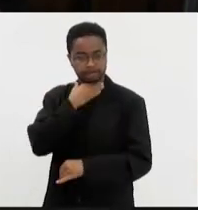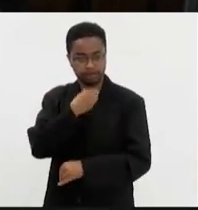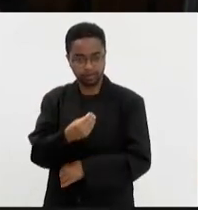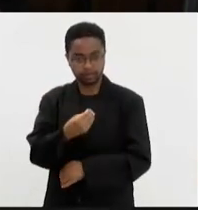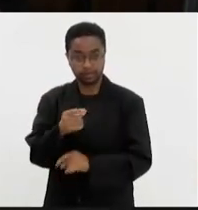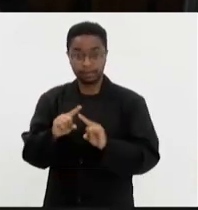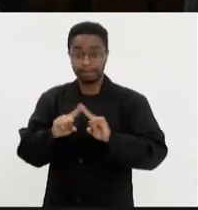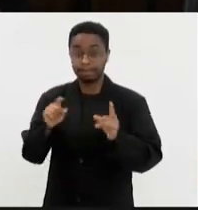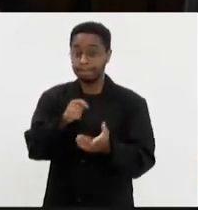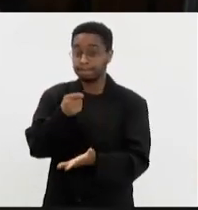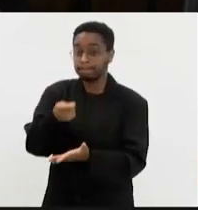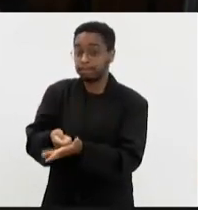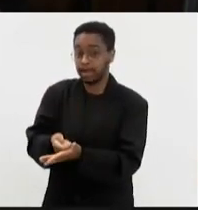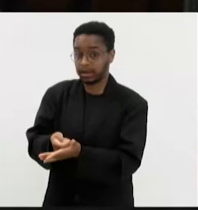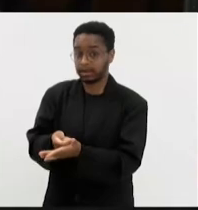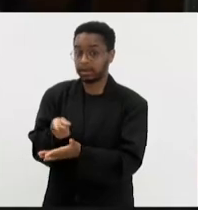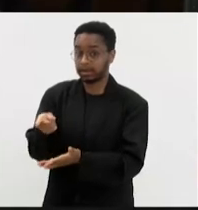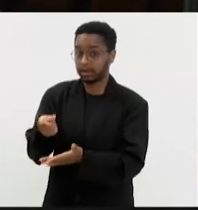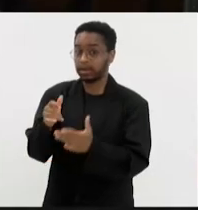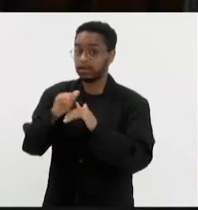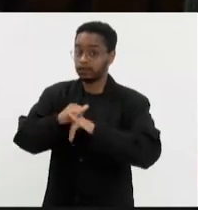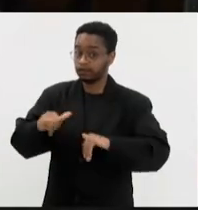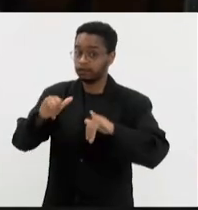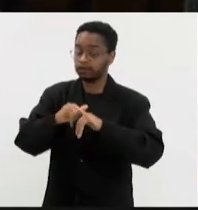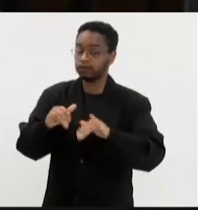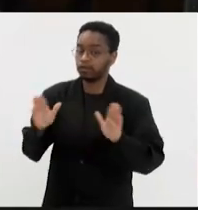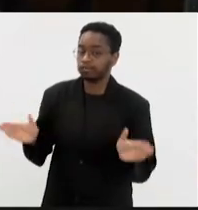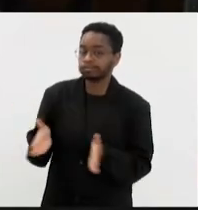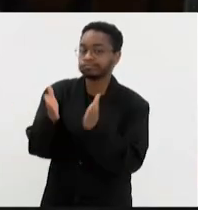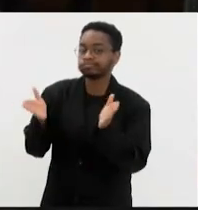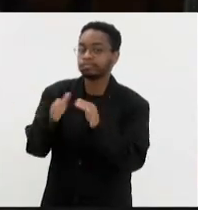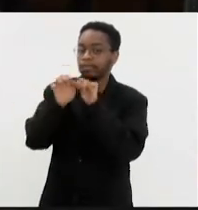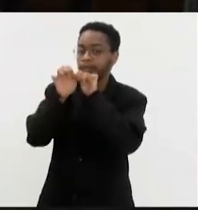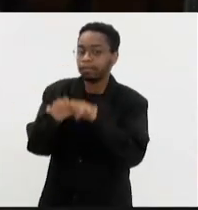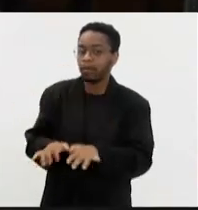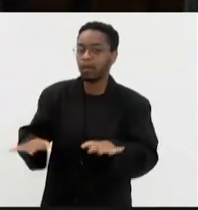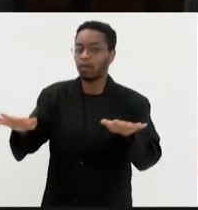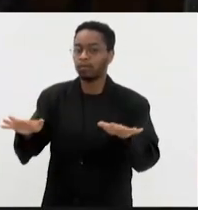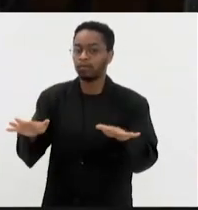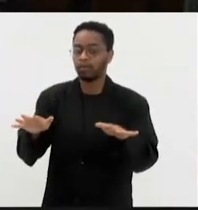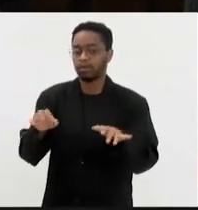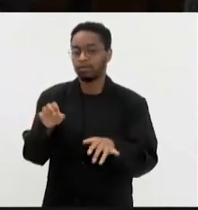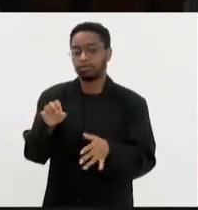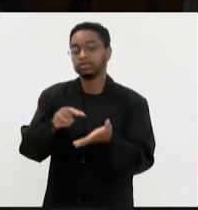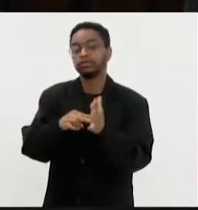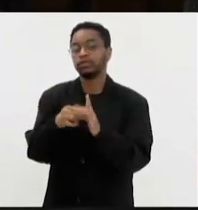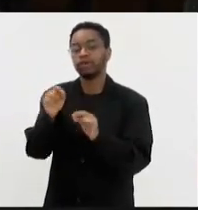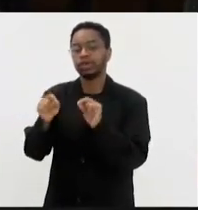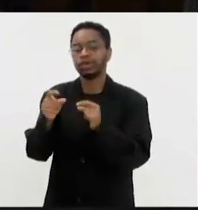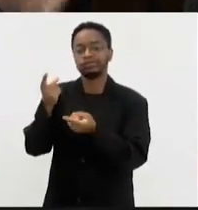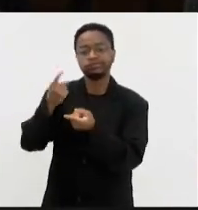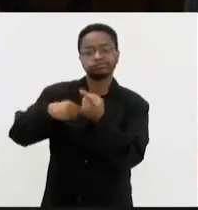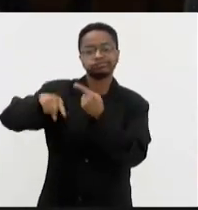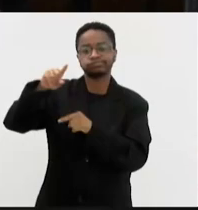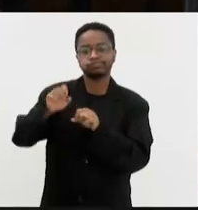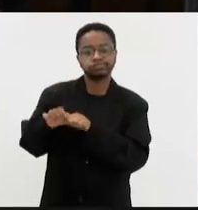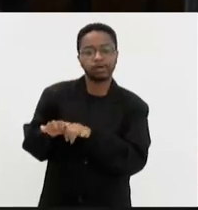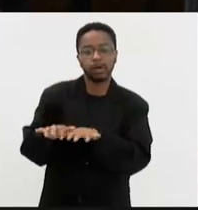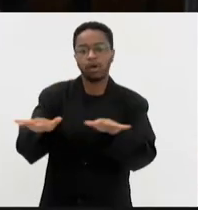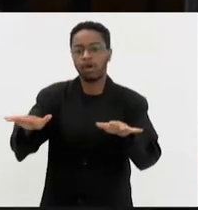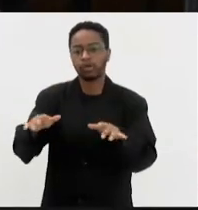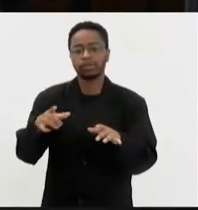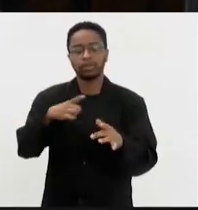paga para que essa notícia seja impulsionada ou seja ela seja alavancada no número de